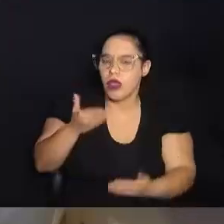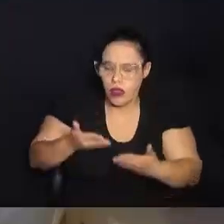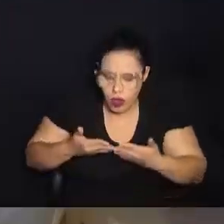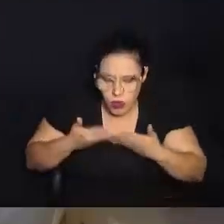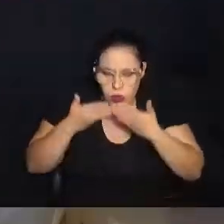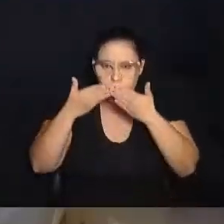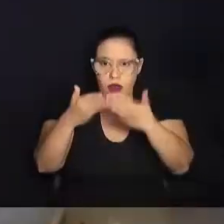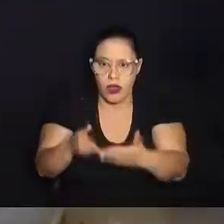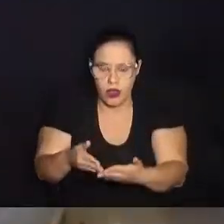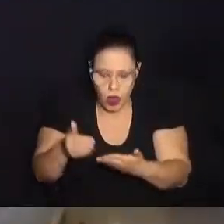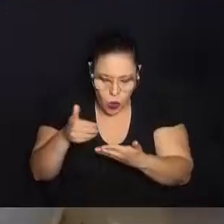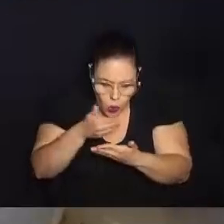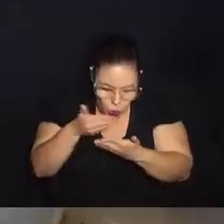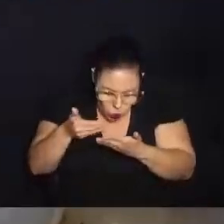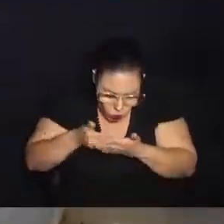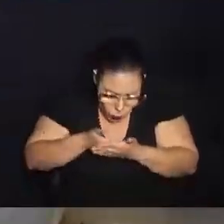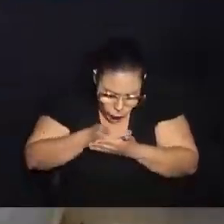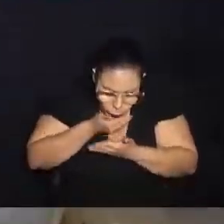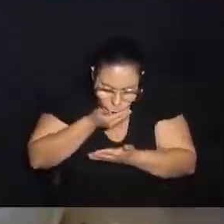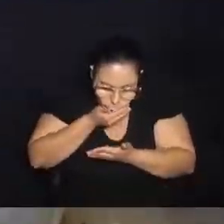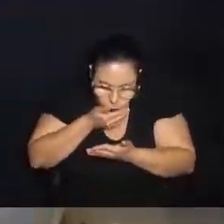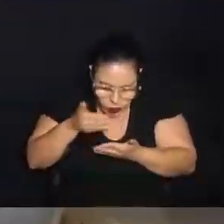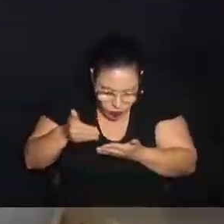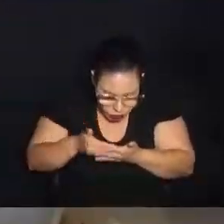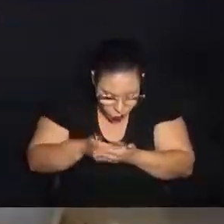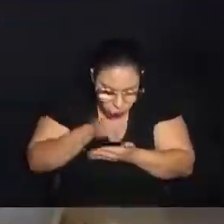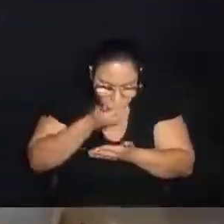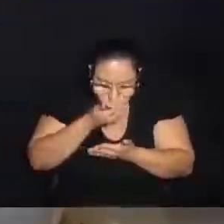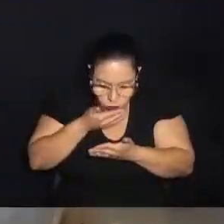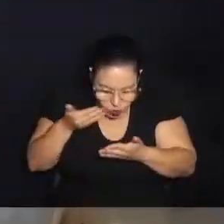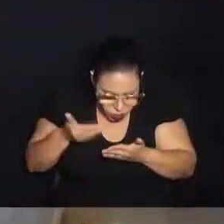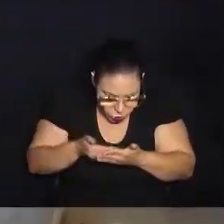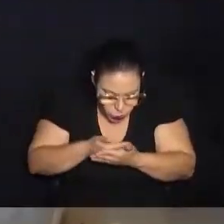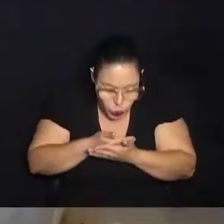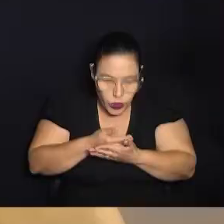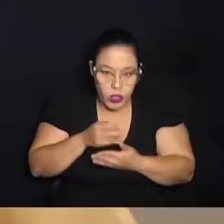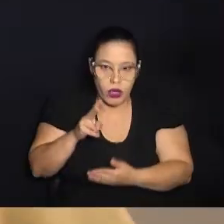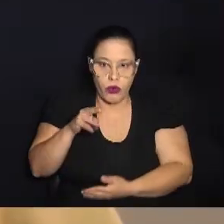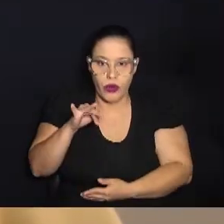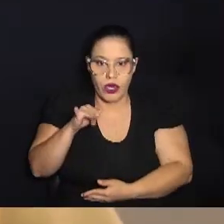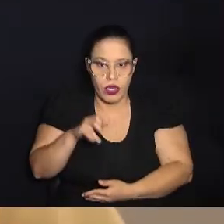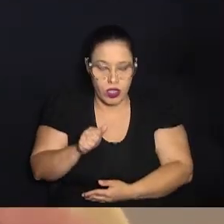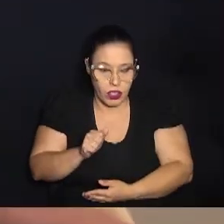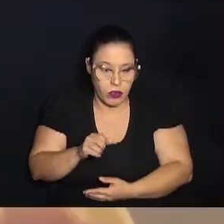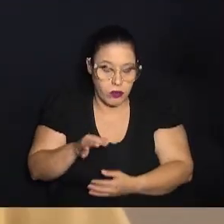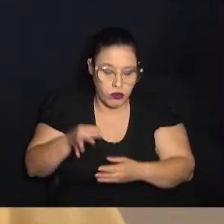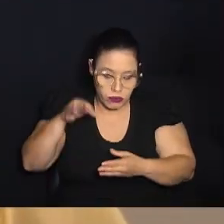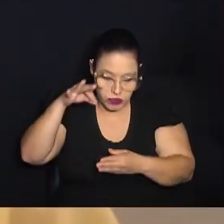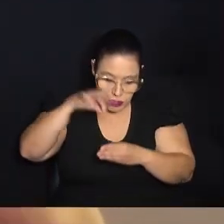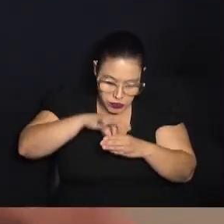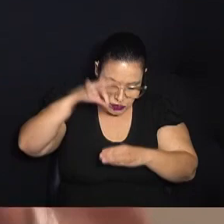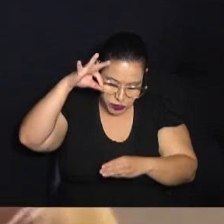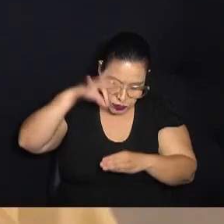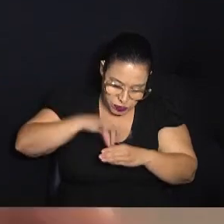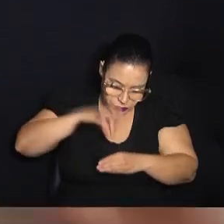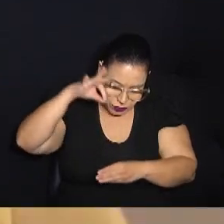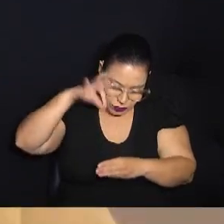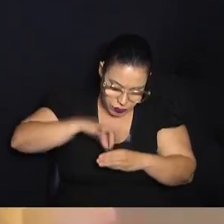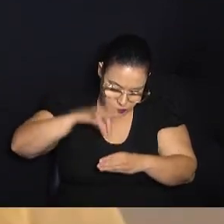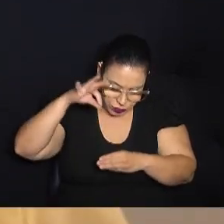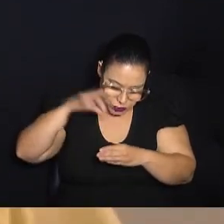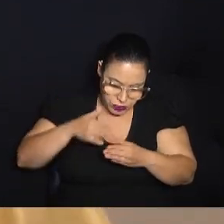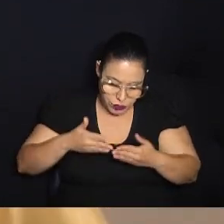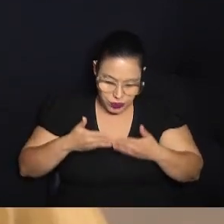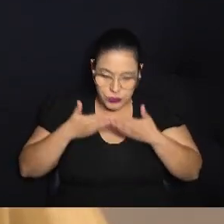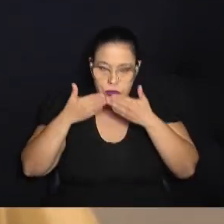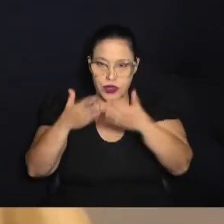ofertar caldos, sopas, é, é, é, vitaminas, chás. Então, vamos tentar colocar isso